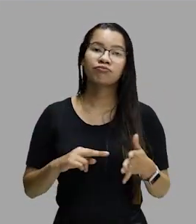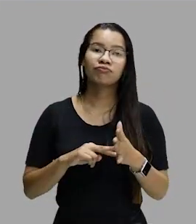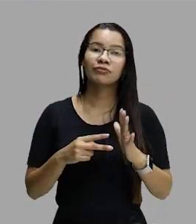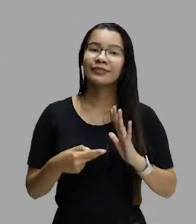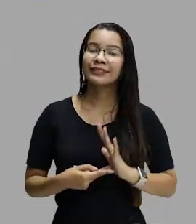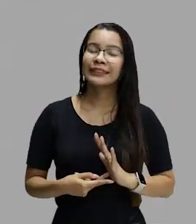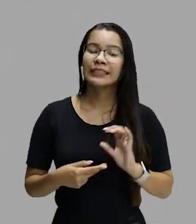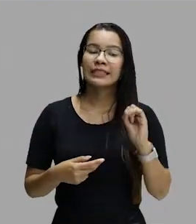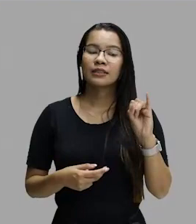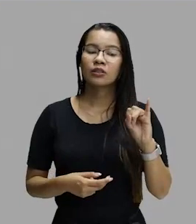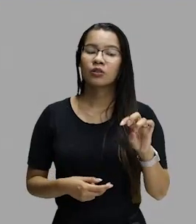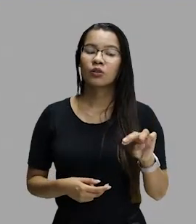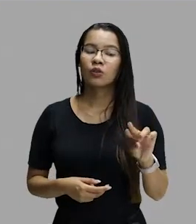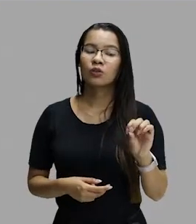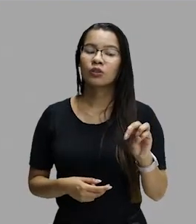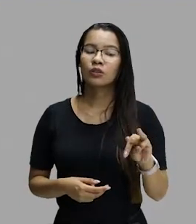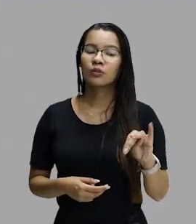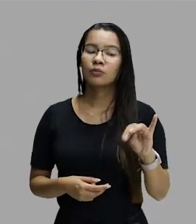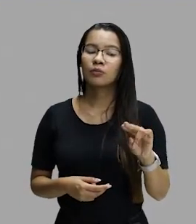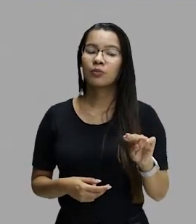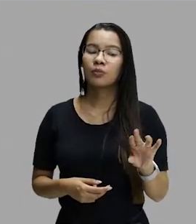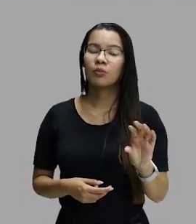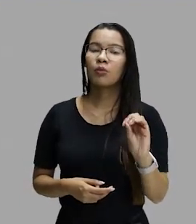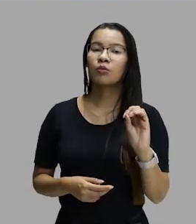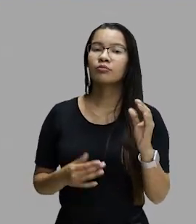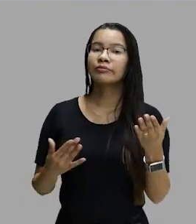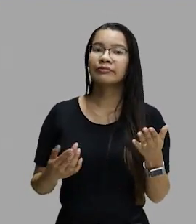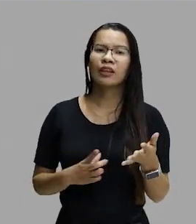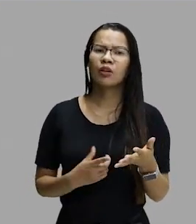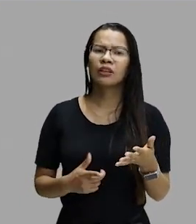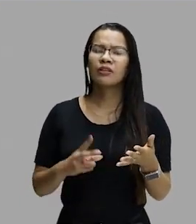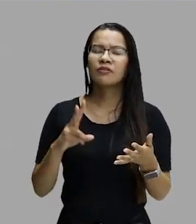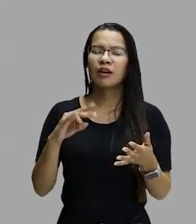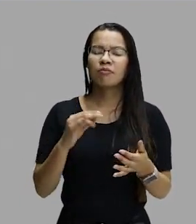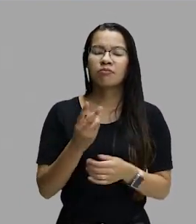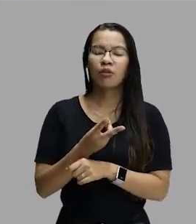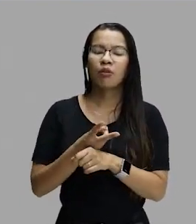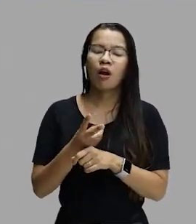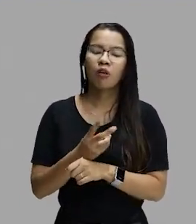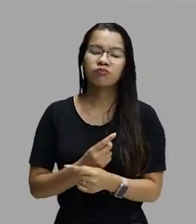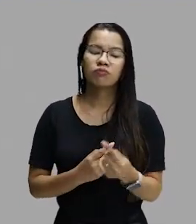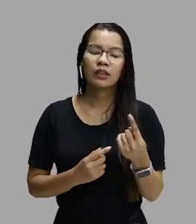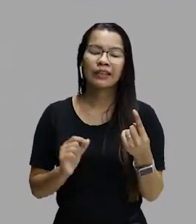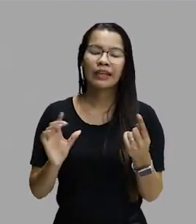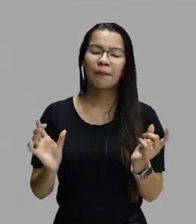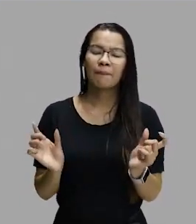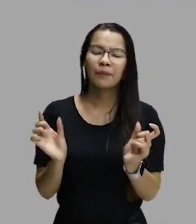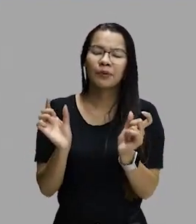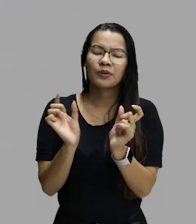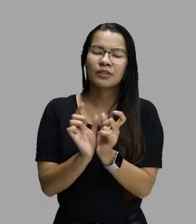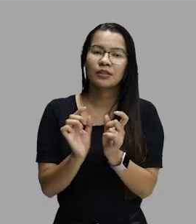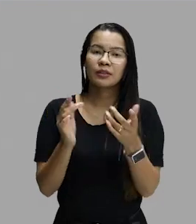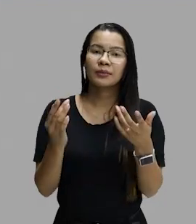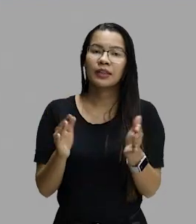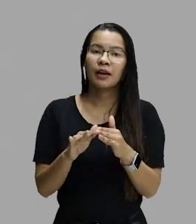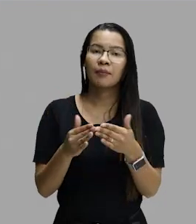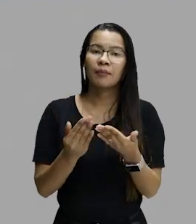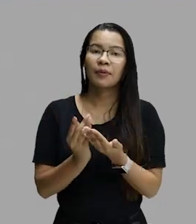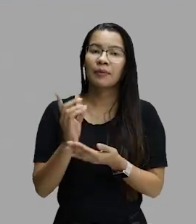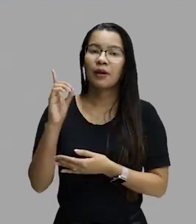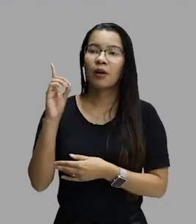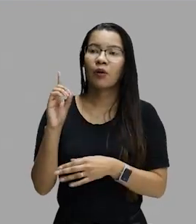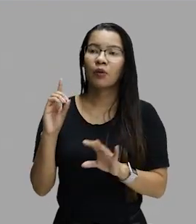palavra tal? Aí eu vou ter que procurar uma que aproxima na minha língua. E na Bíblia acontece muito isso. Por isso que tem gente que